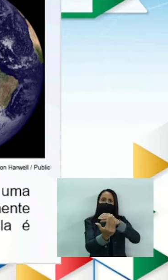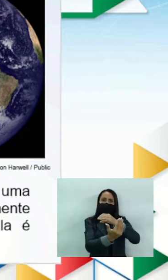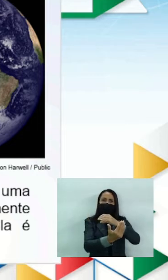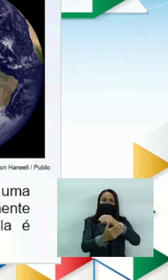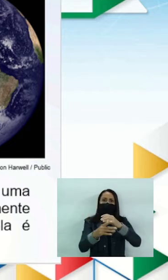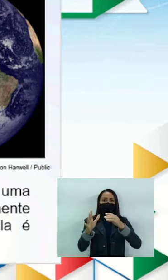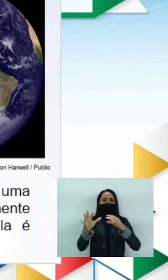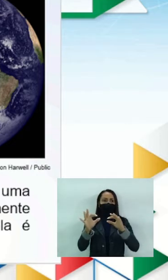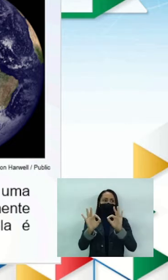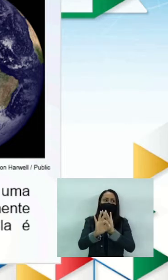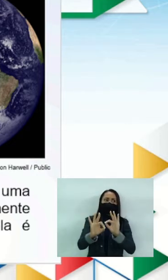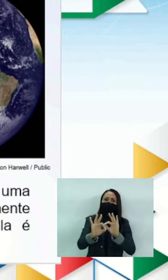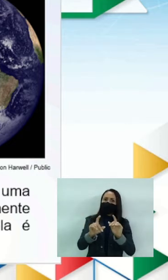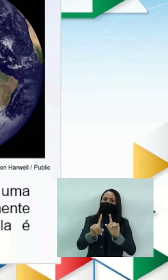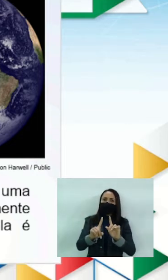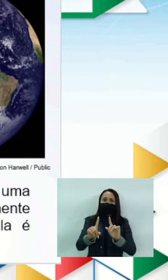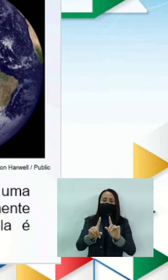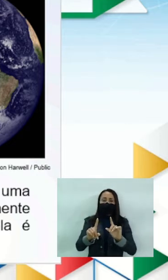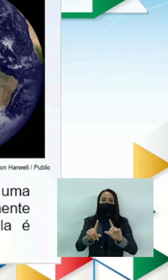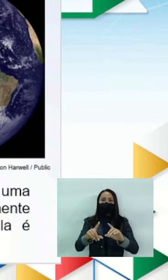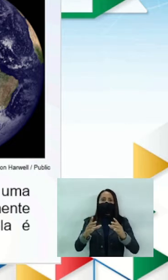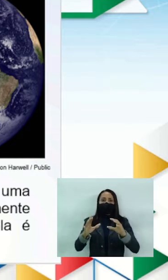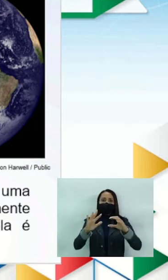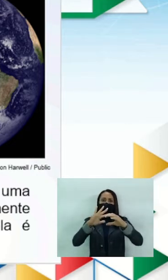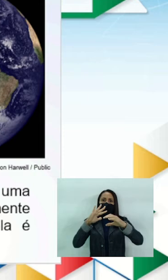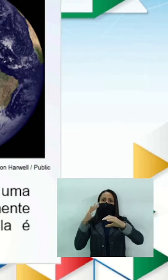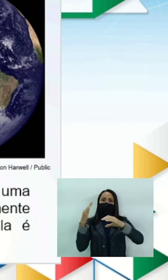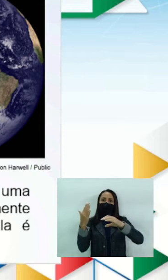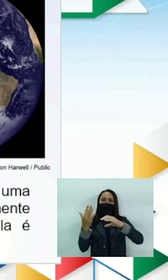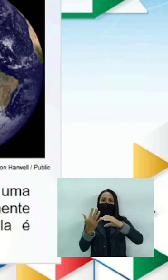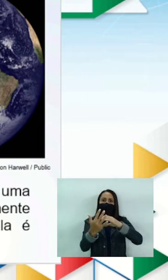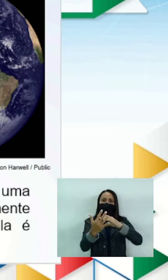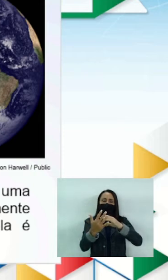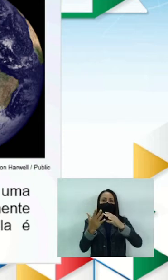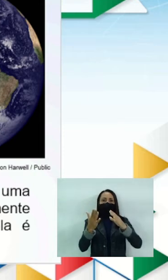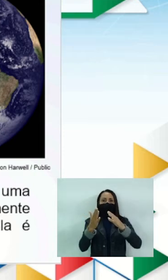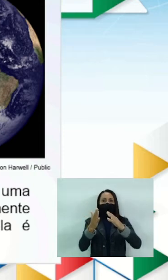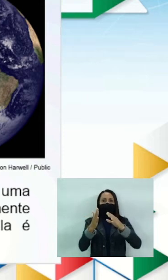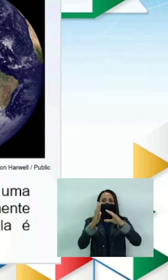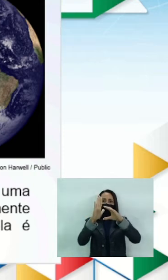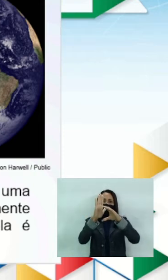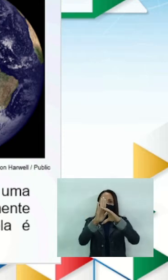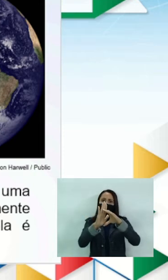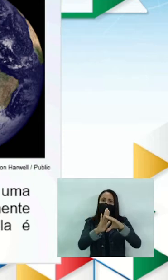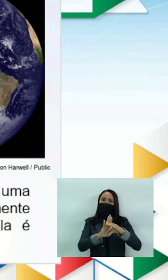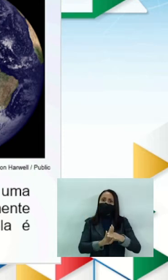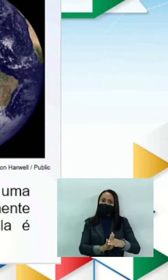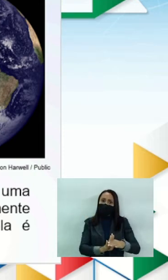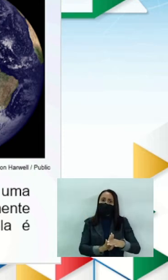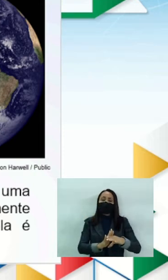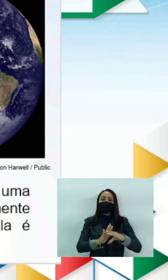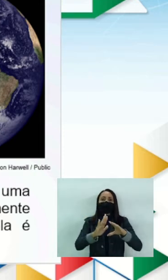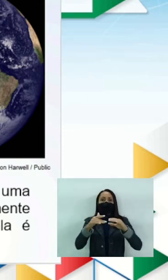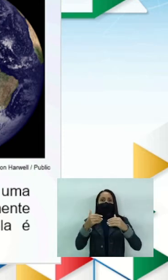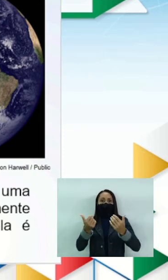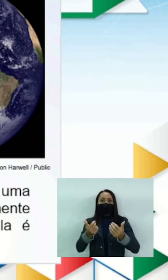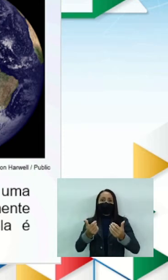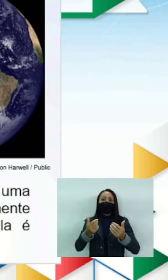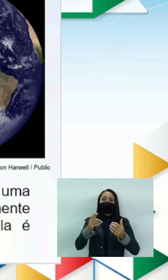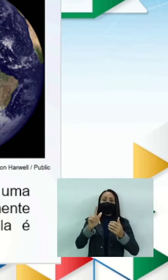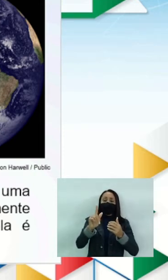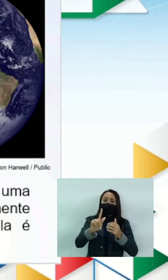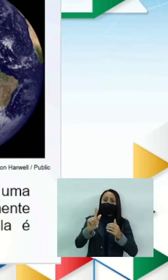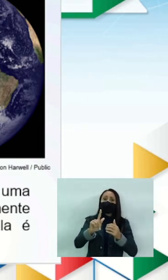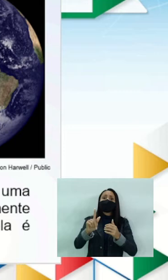esfera perfeita, porque tem seus polos levemente achatados. Por esse fato, podemos dizer que ela é geóide, tá